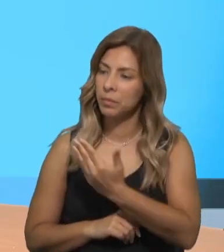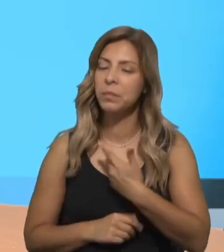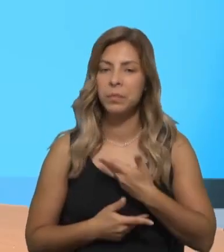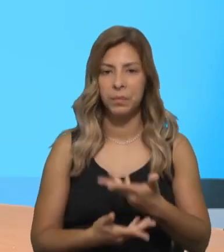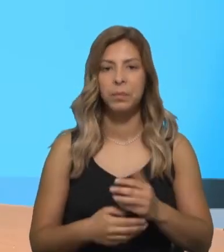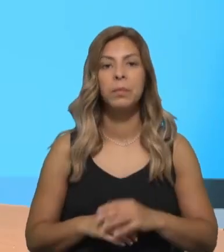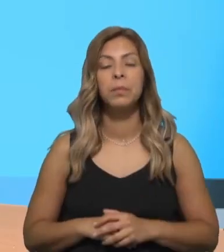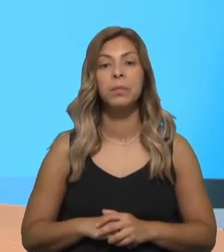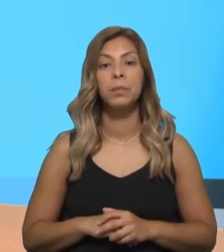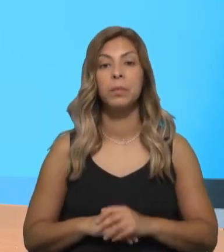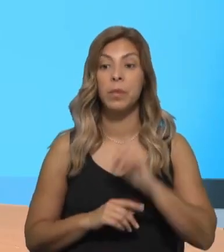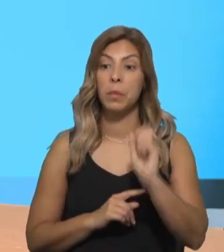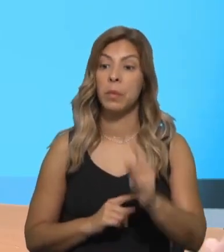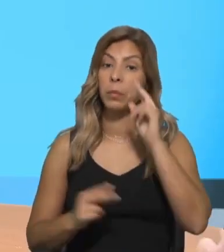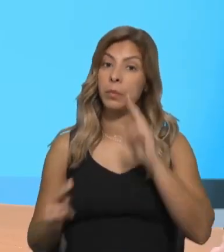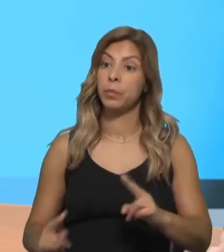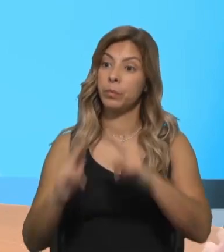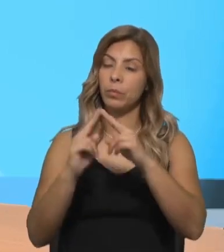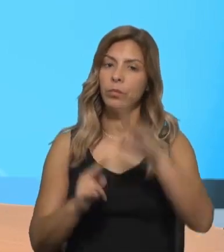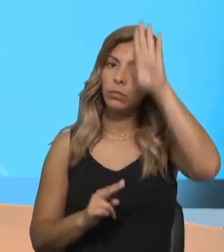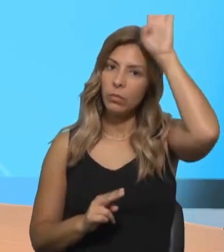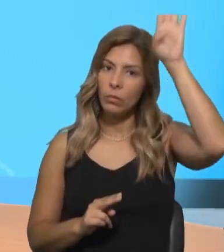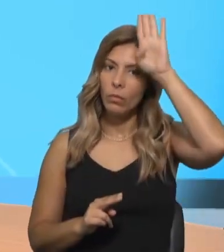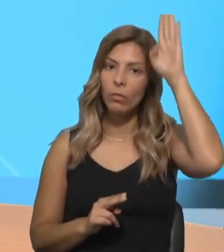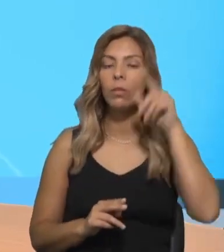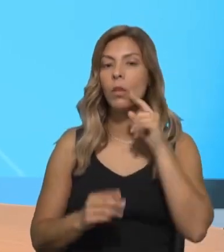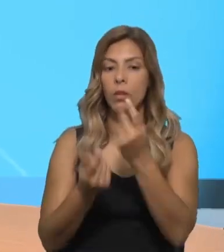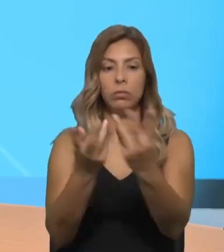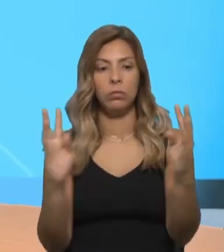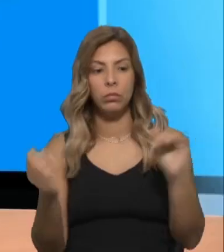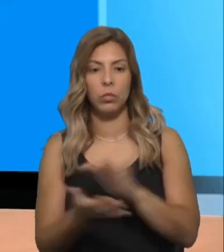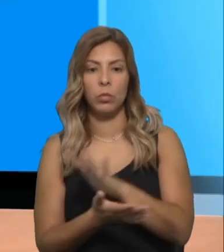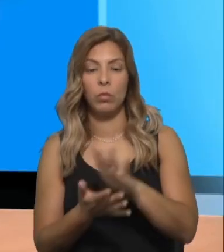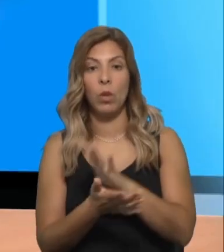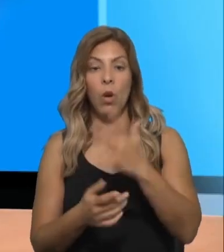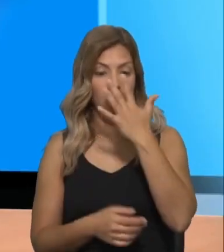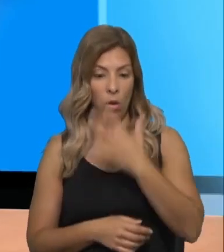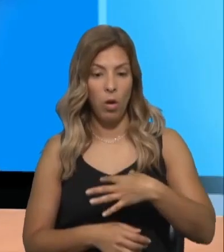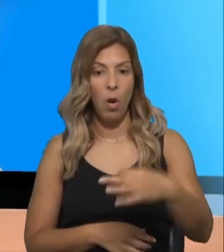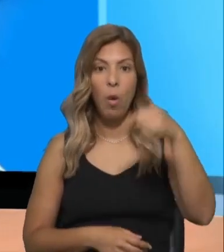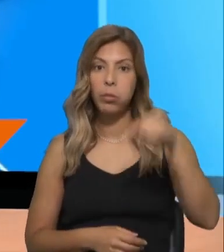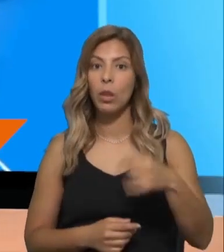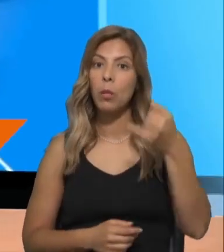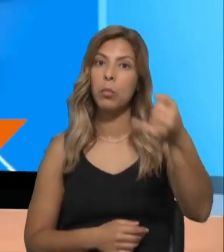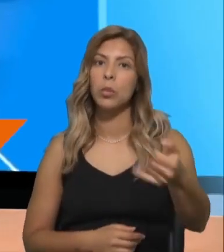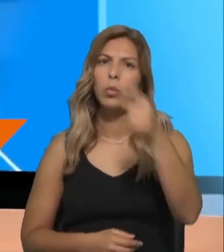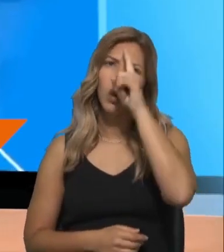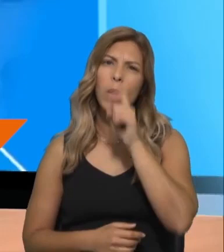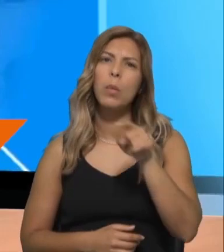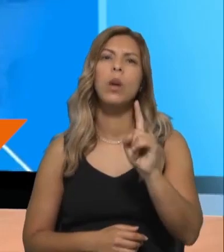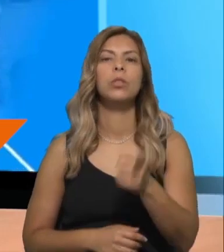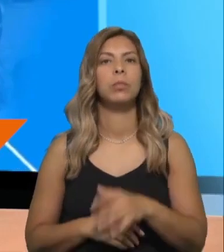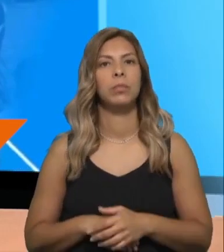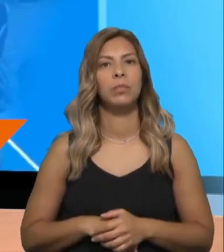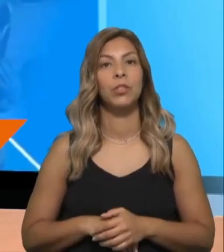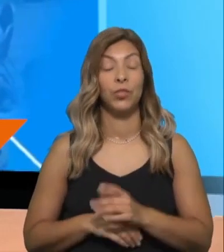primeiro encontro que o Papa Leão XIV teve com jornalistas logo após a sua eleição. O que é que recordas desse momento? É